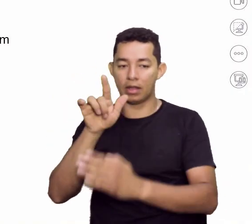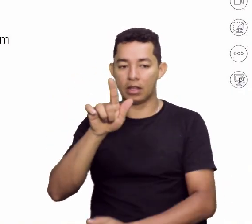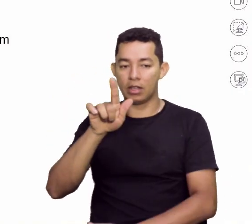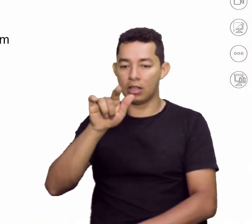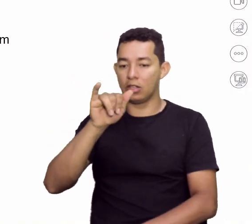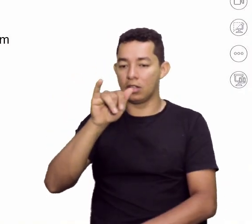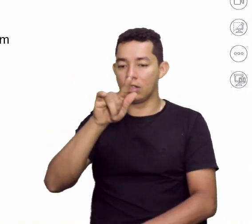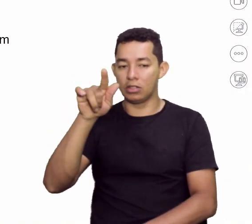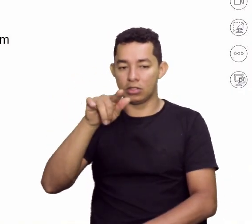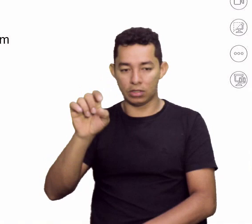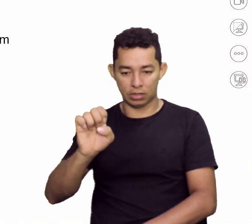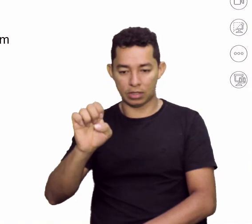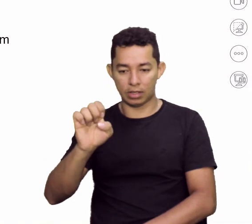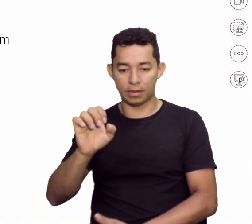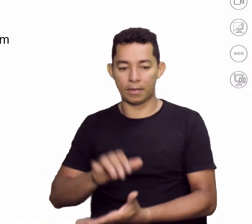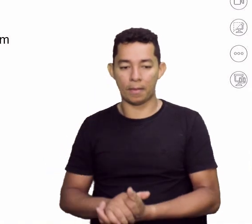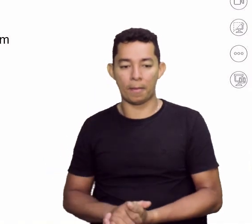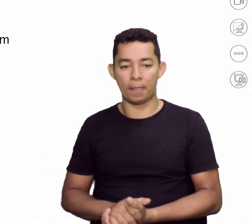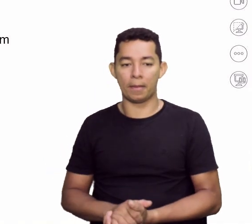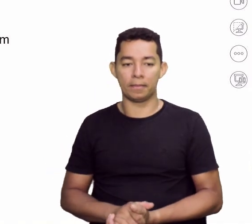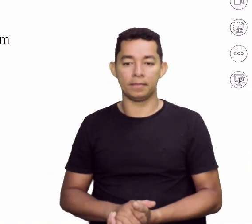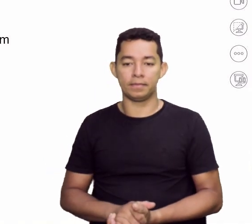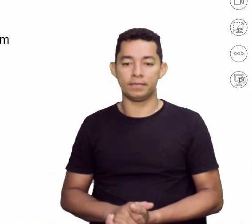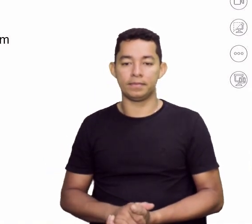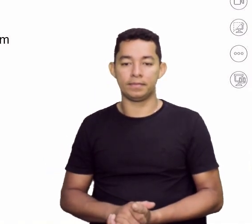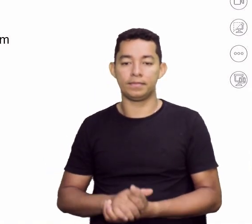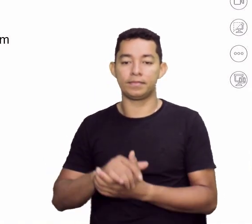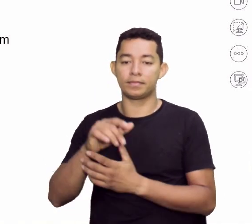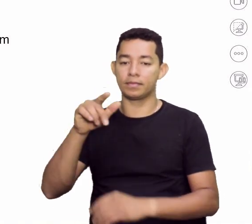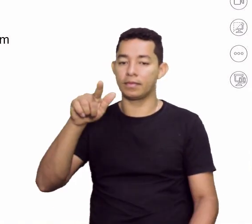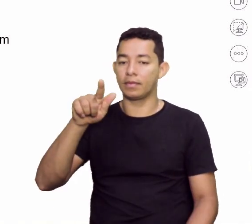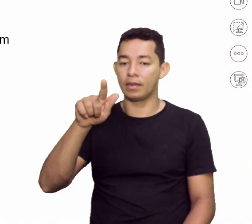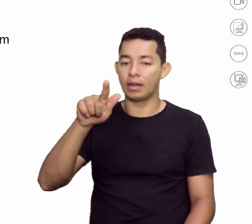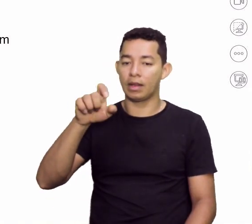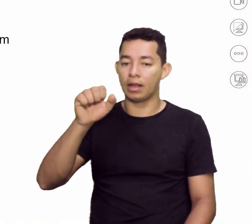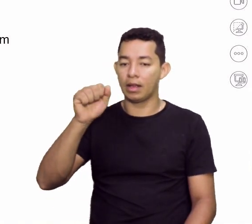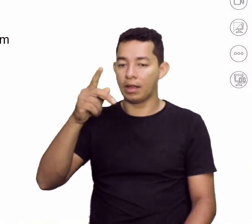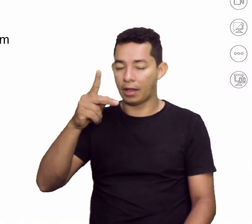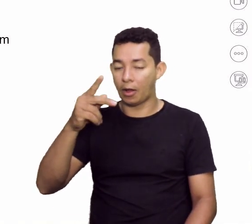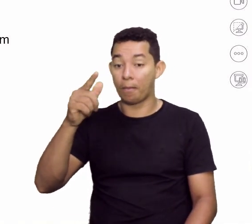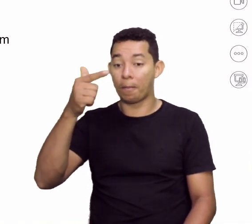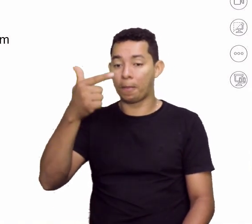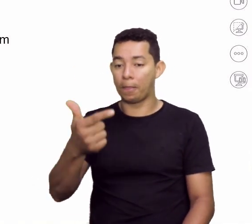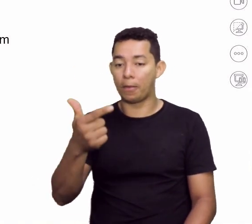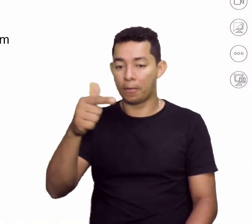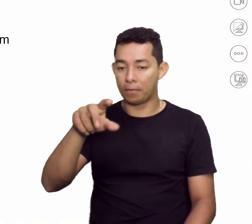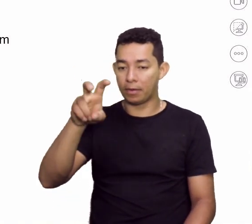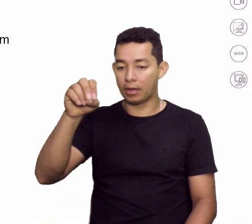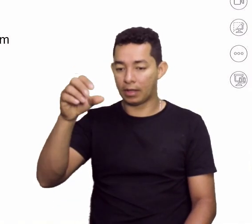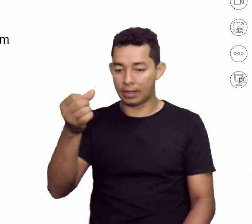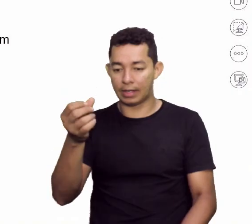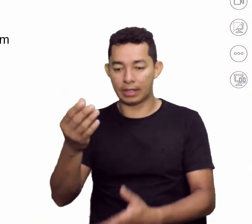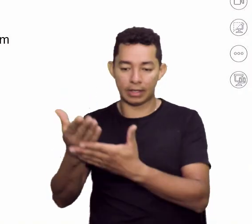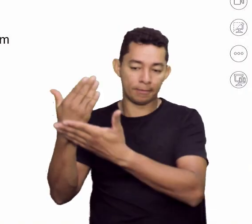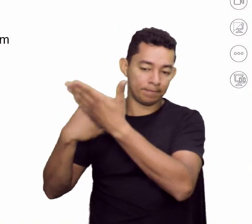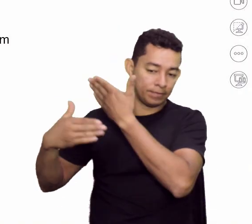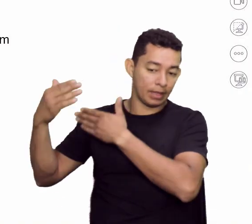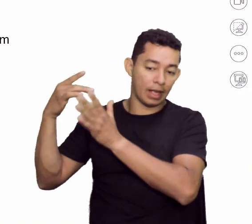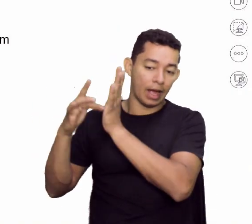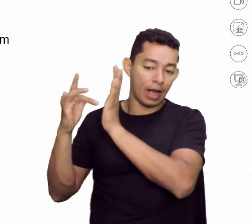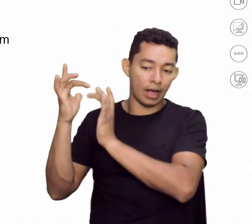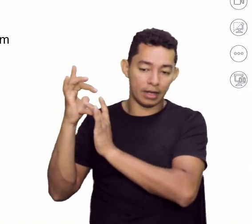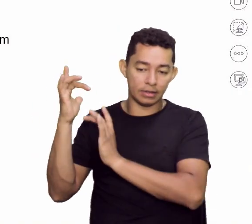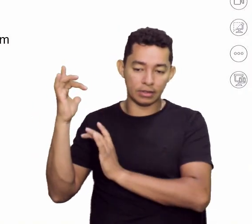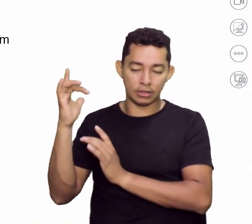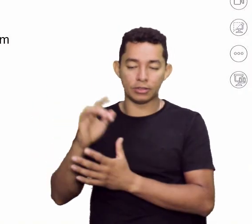A pirâmide de Kelps foi construída mais ou menos 2.560 anos antes de Cristo. É a maior e